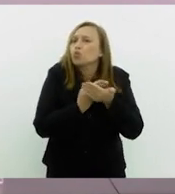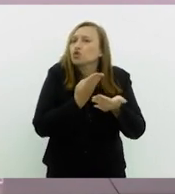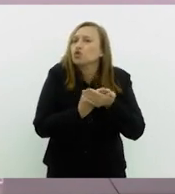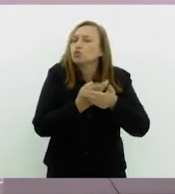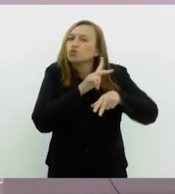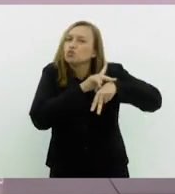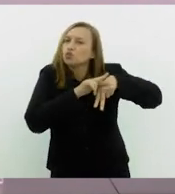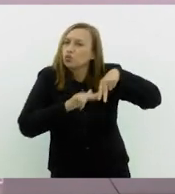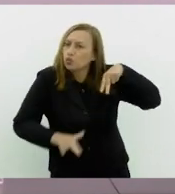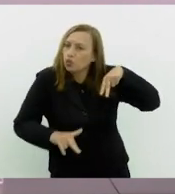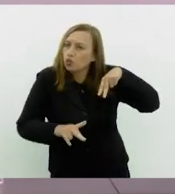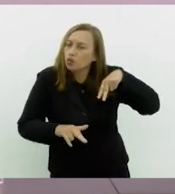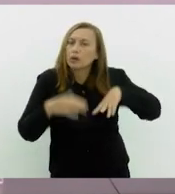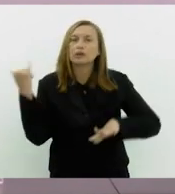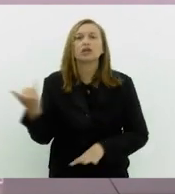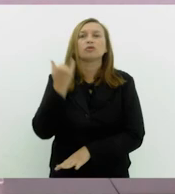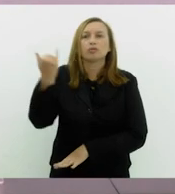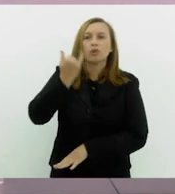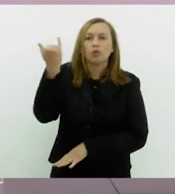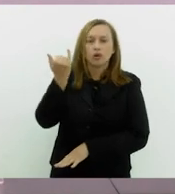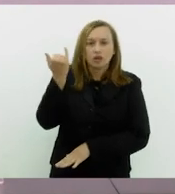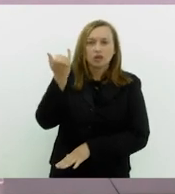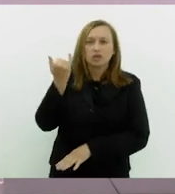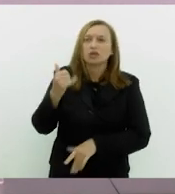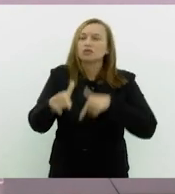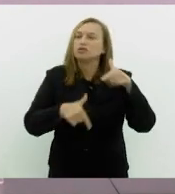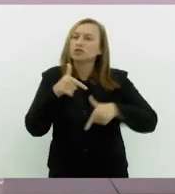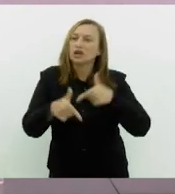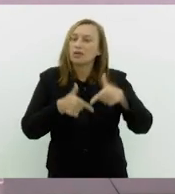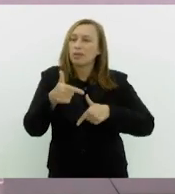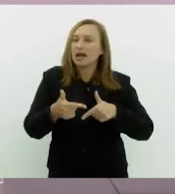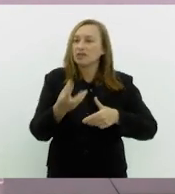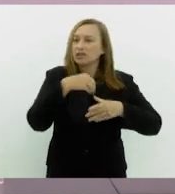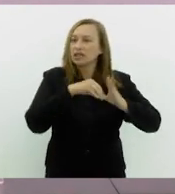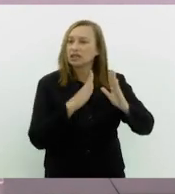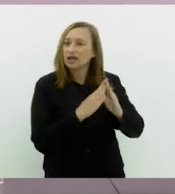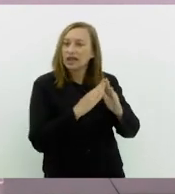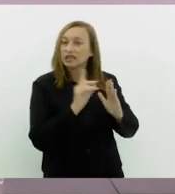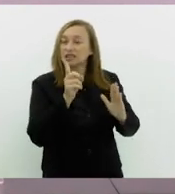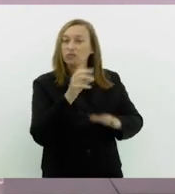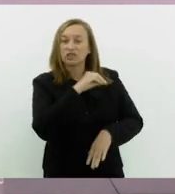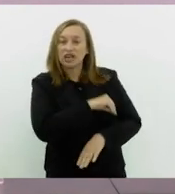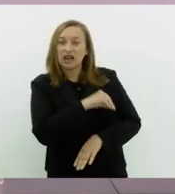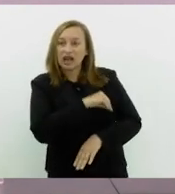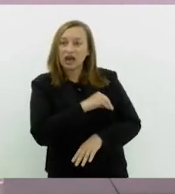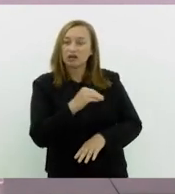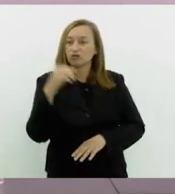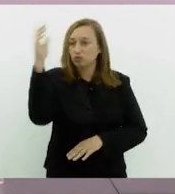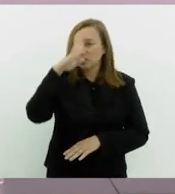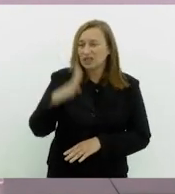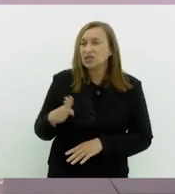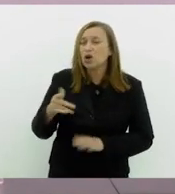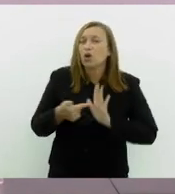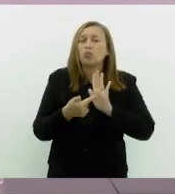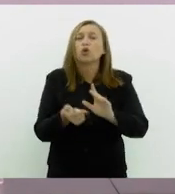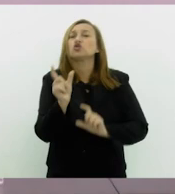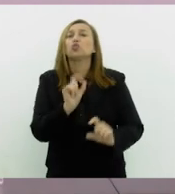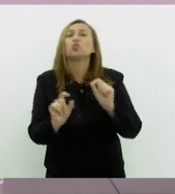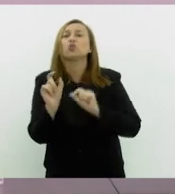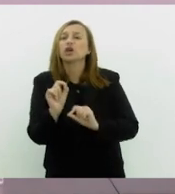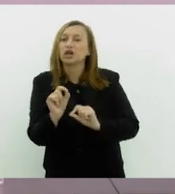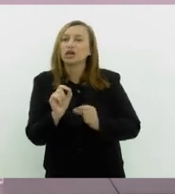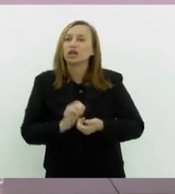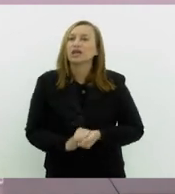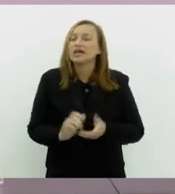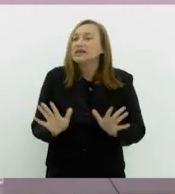Gênero é o que importa, determinantes do trabalho doméstico não remunerado no Brasil, aponta que o simples